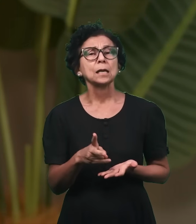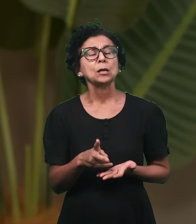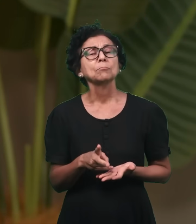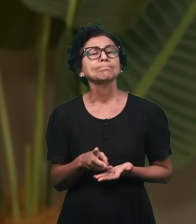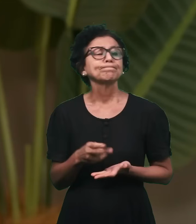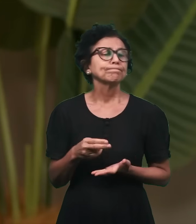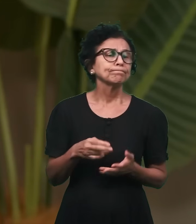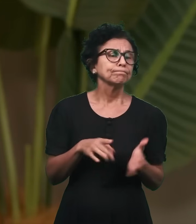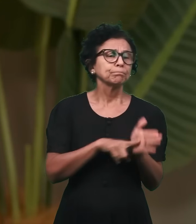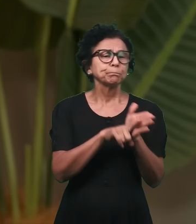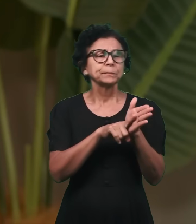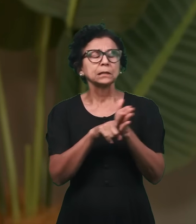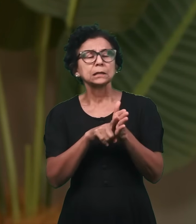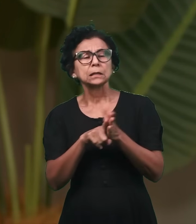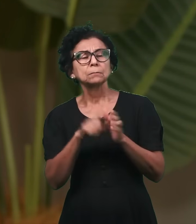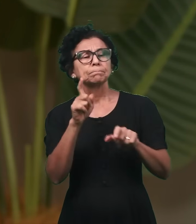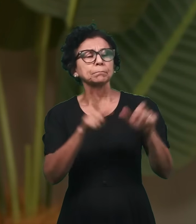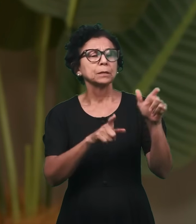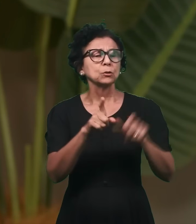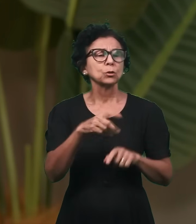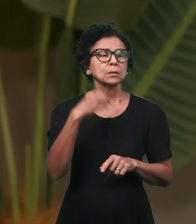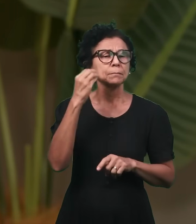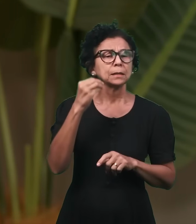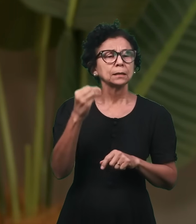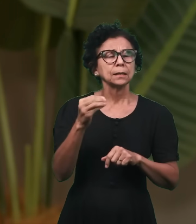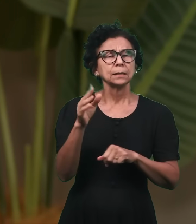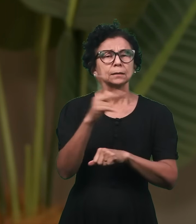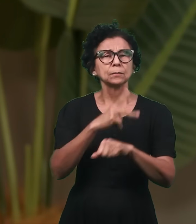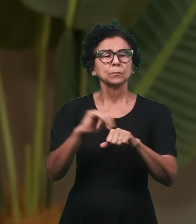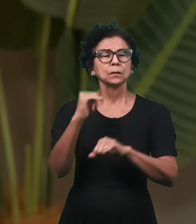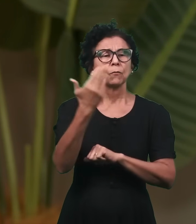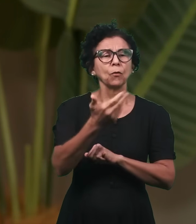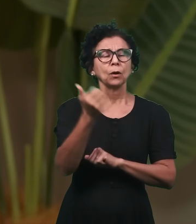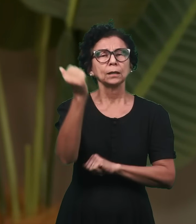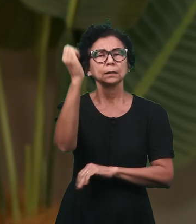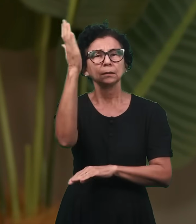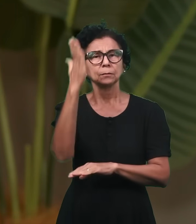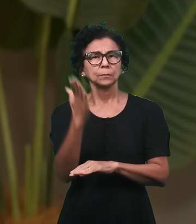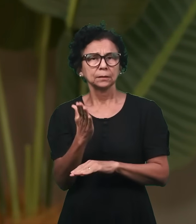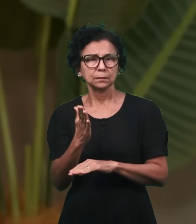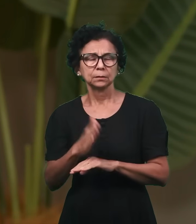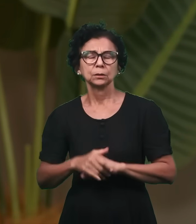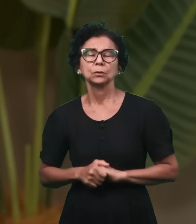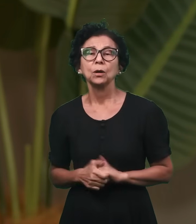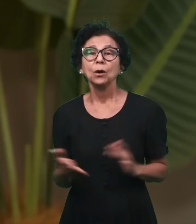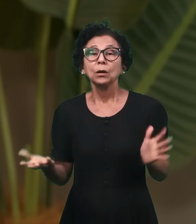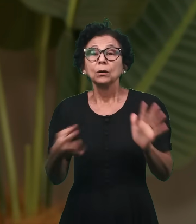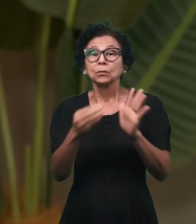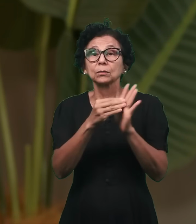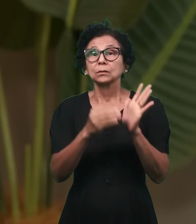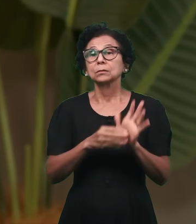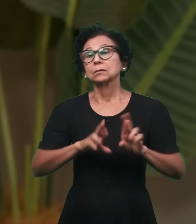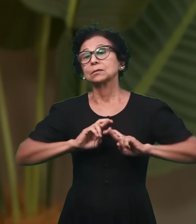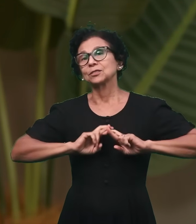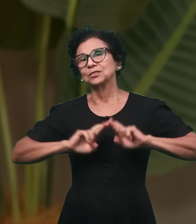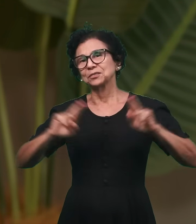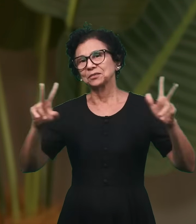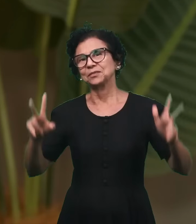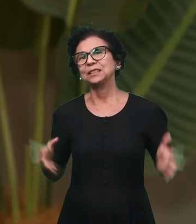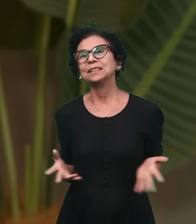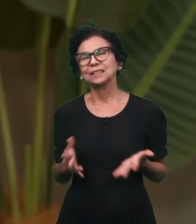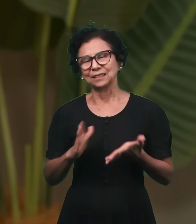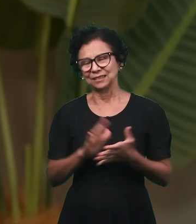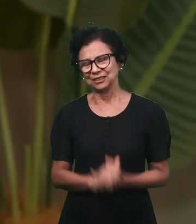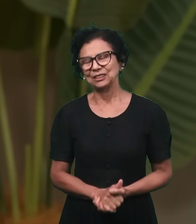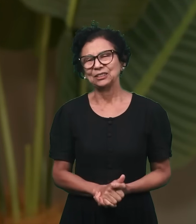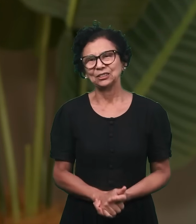Brasil e também dentro do Brasil. Mas hoje nós temos um conteúdo diferente, podemos assim dizer, e